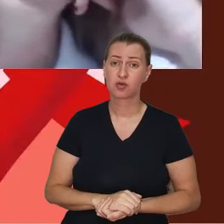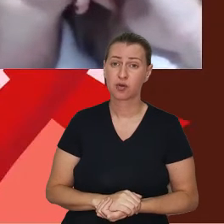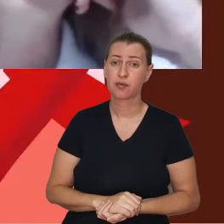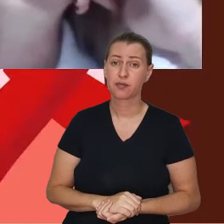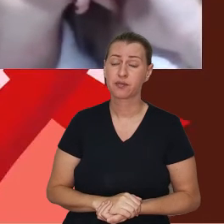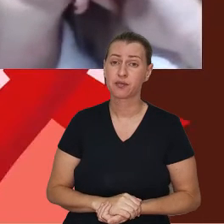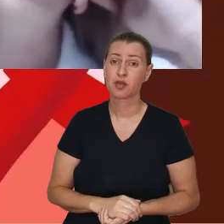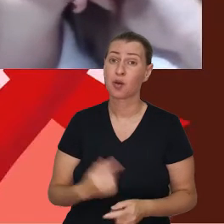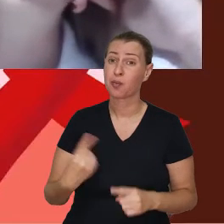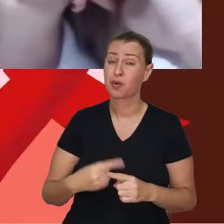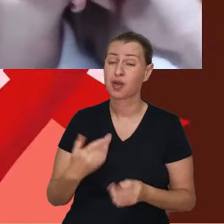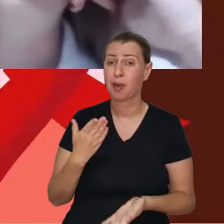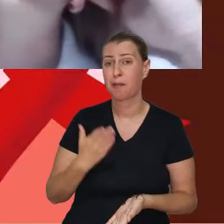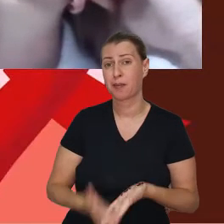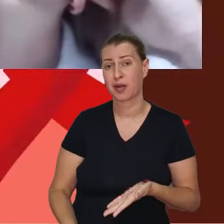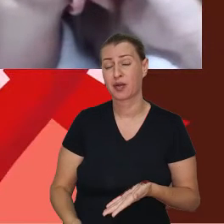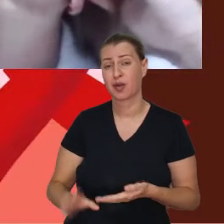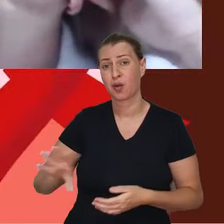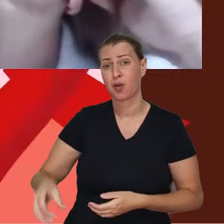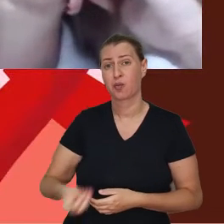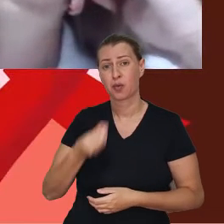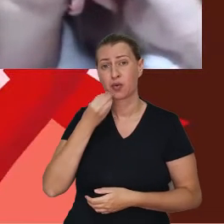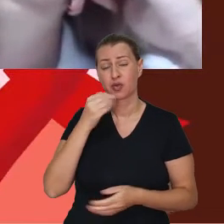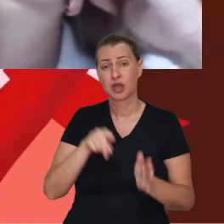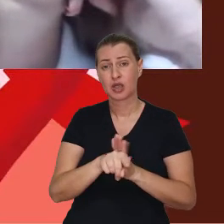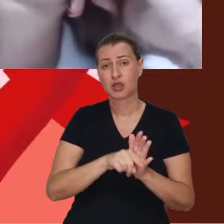pela perda da oportunidade de diagnóstico.